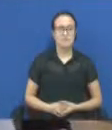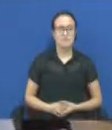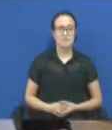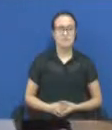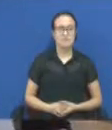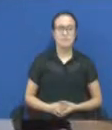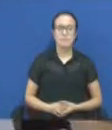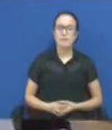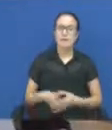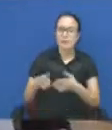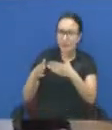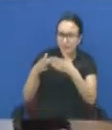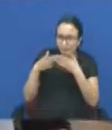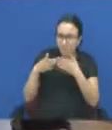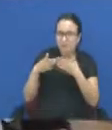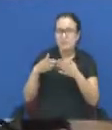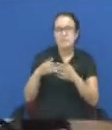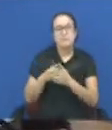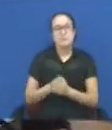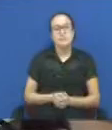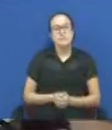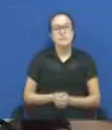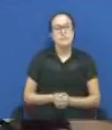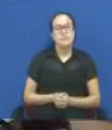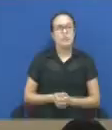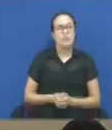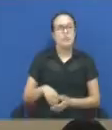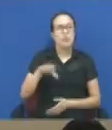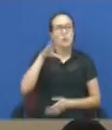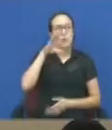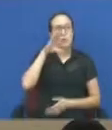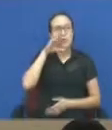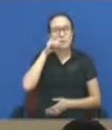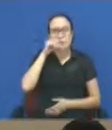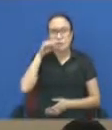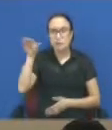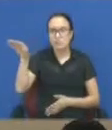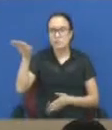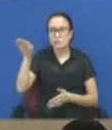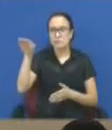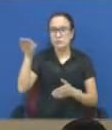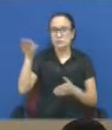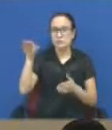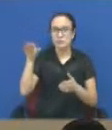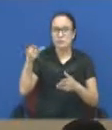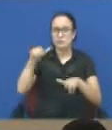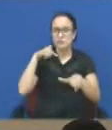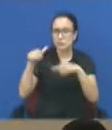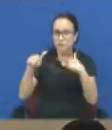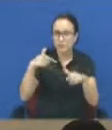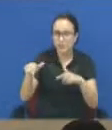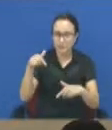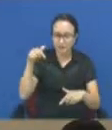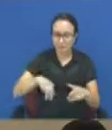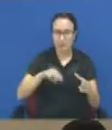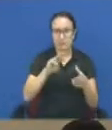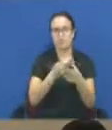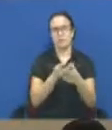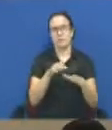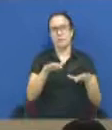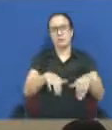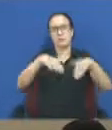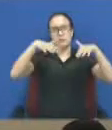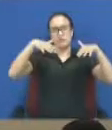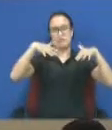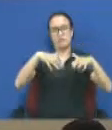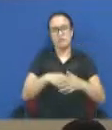Peço a presença do funcionários do Departamento do Expediente na Câmara Municipal, no plenário, ao